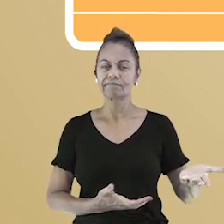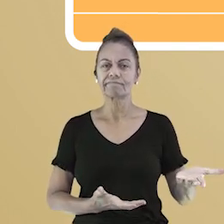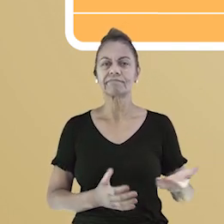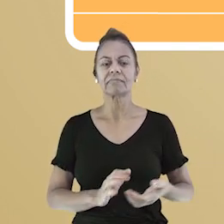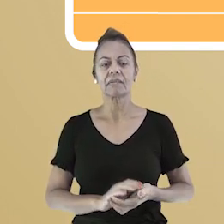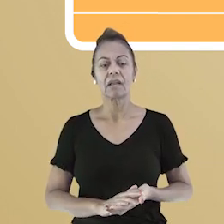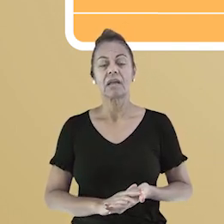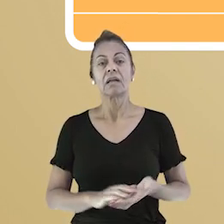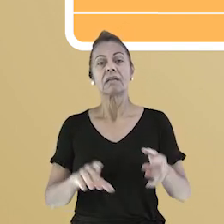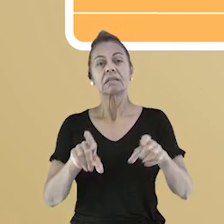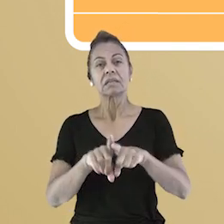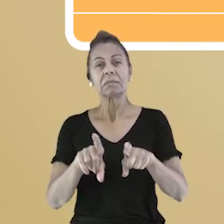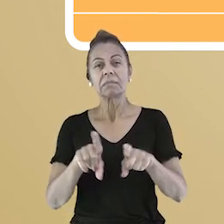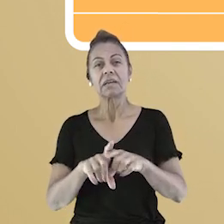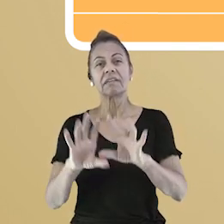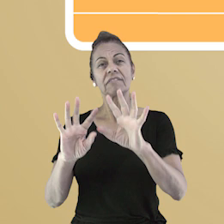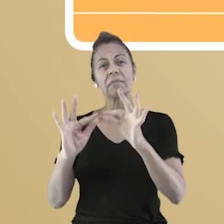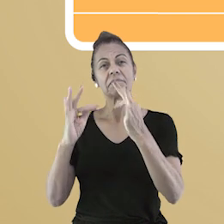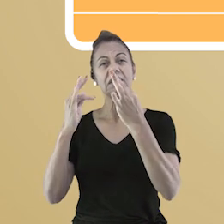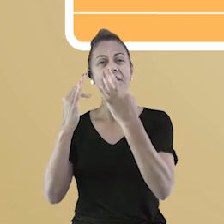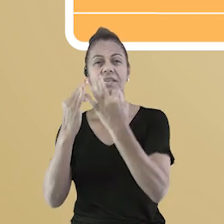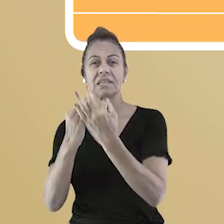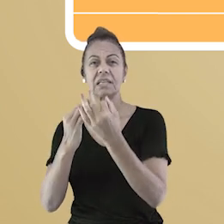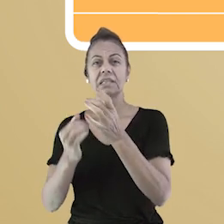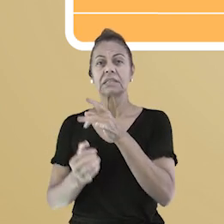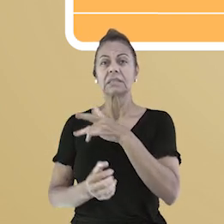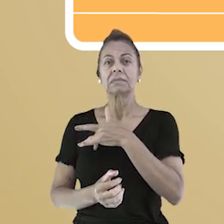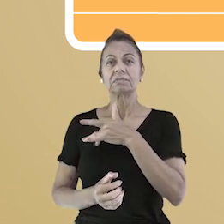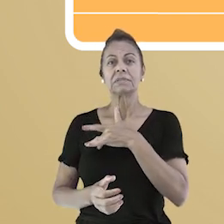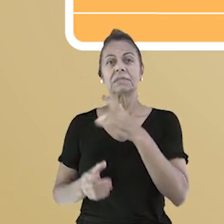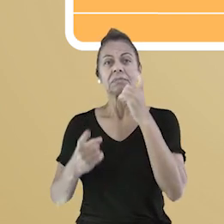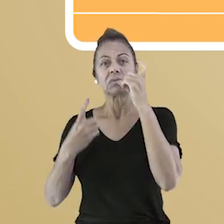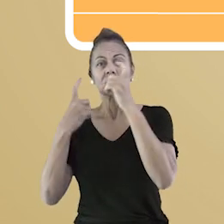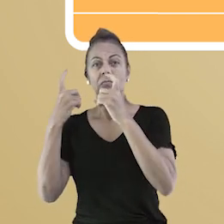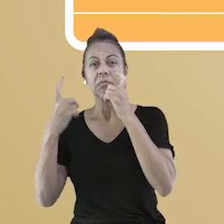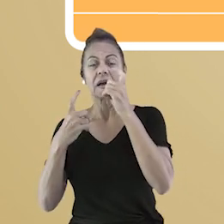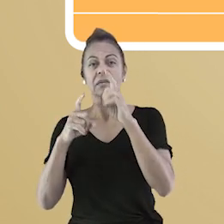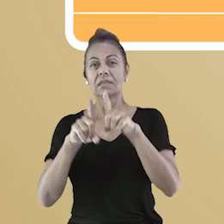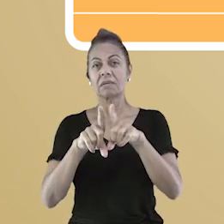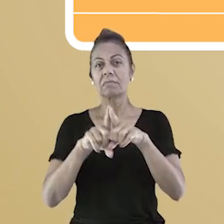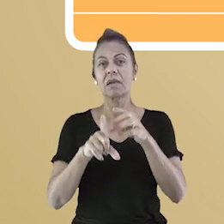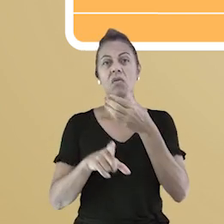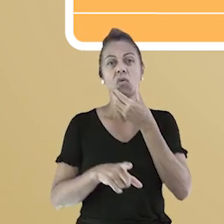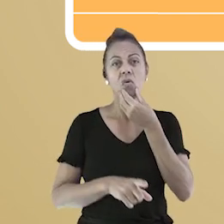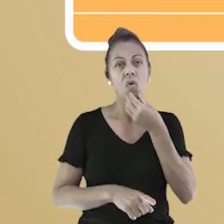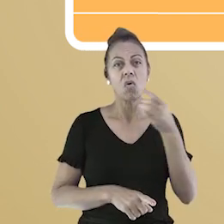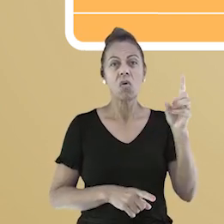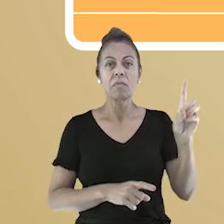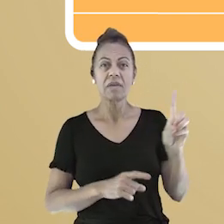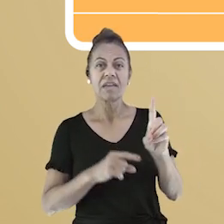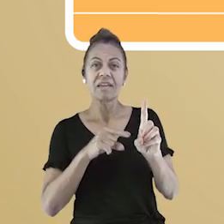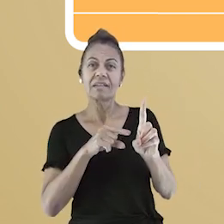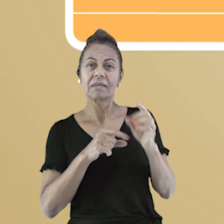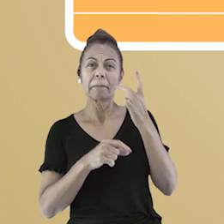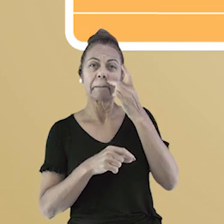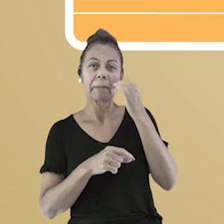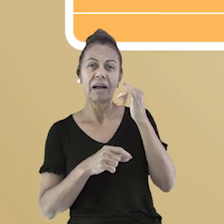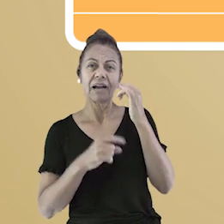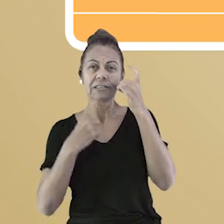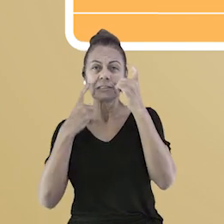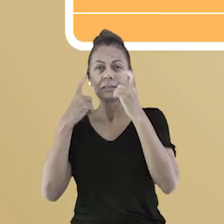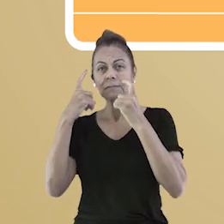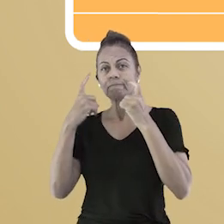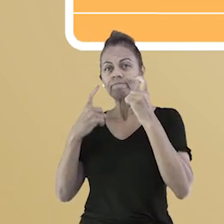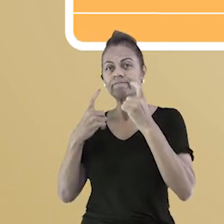né? Temos a questão do medo da família ou do parceiro e por vezes a adolescente não imagina